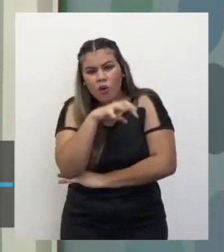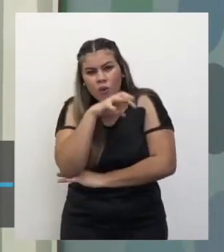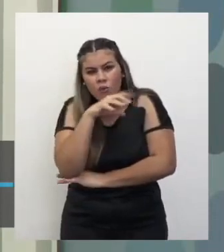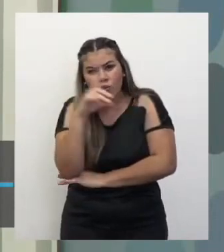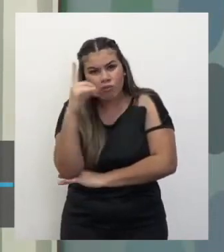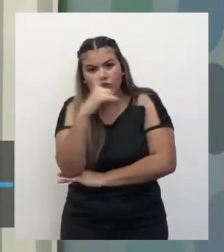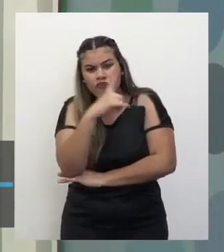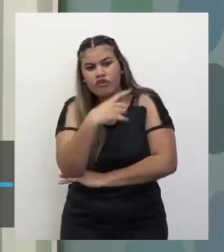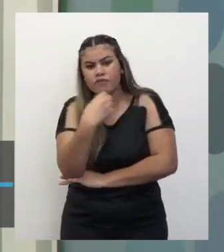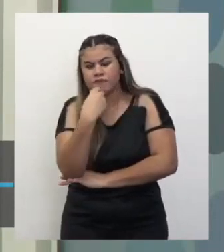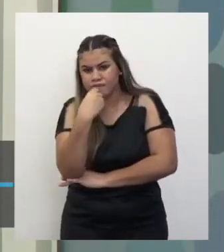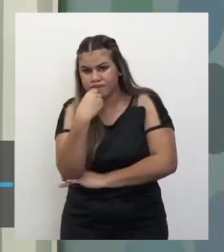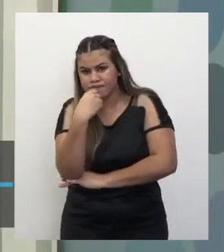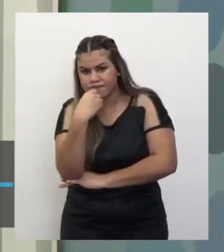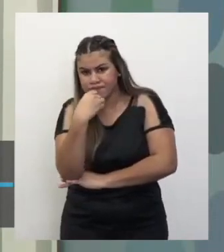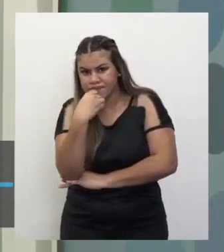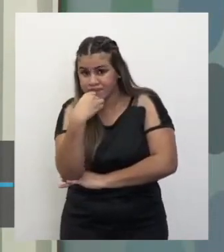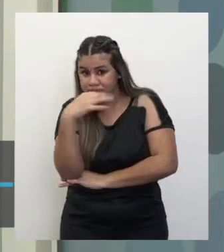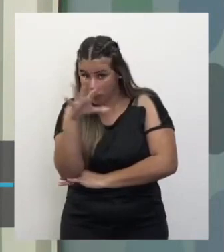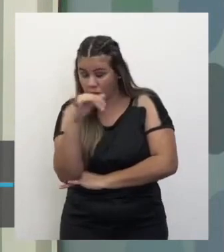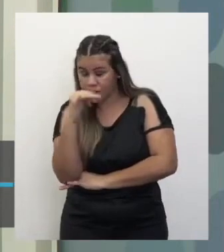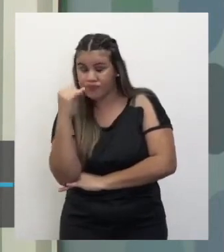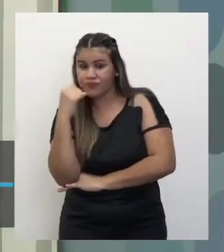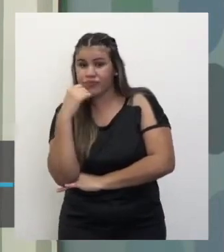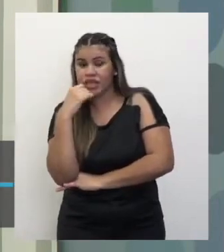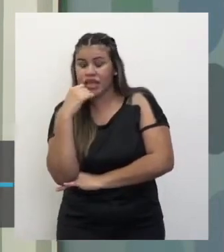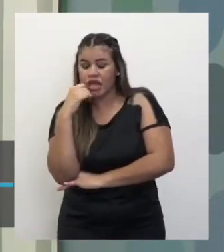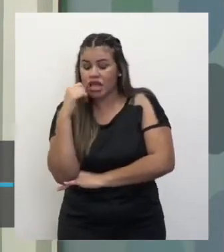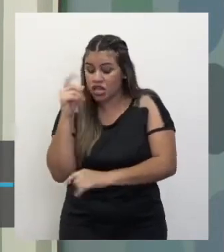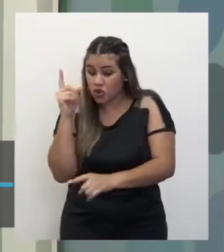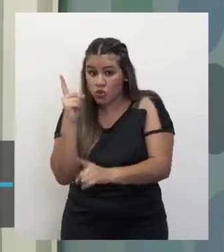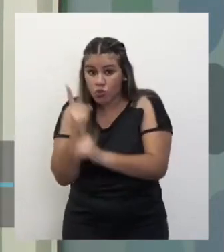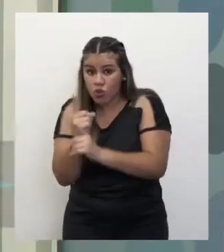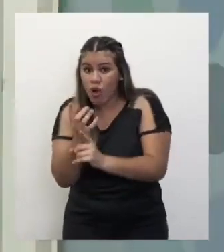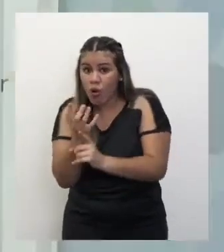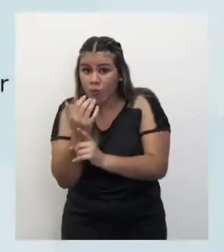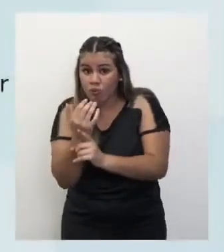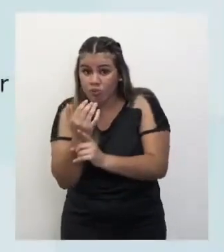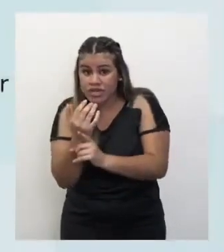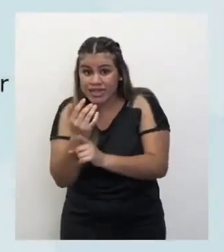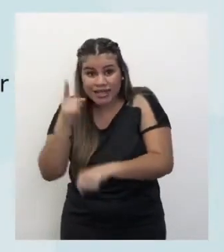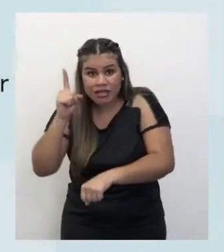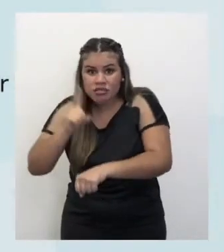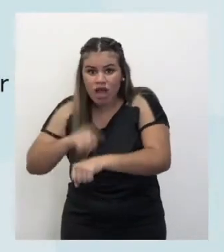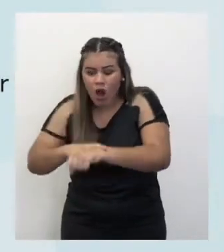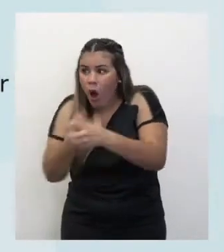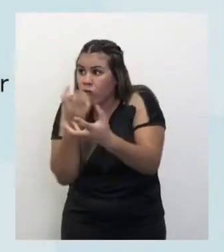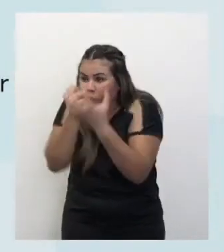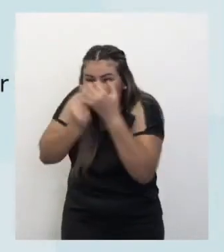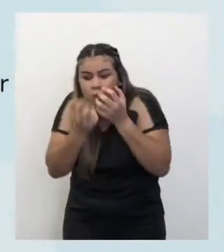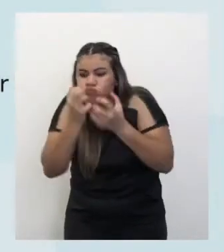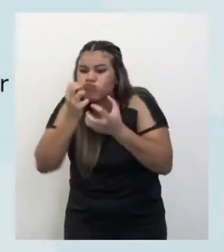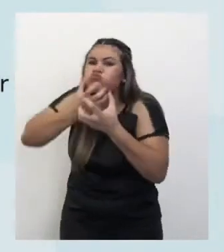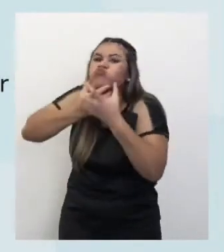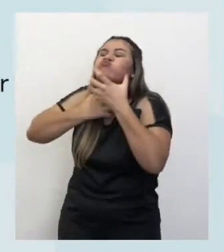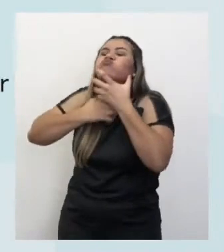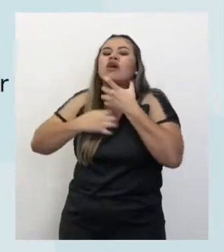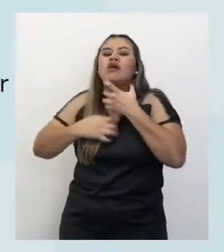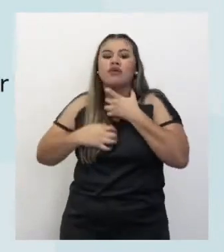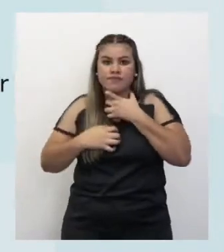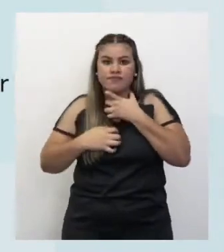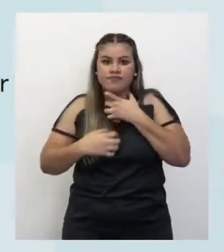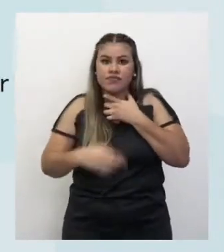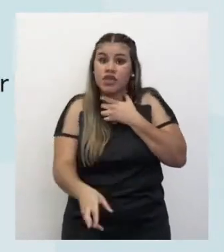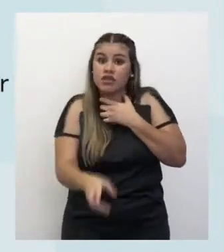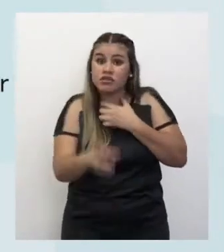complicado. Quando achava alguma coisa, não examinava nem cheirava, engolia com voracidade. Responda para nós